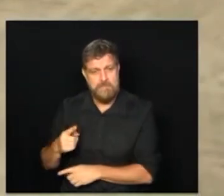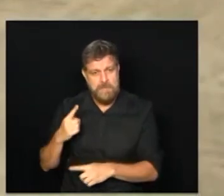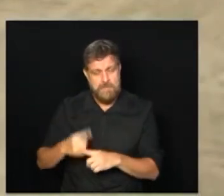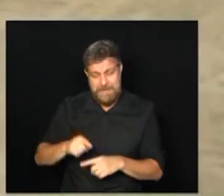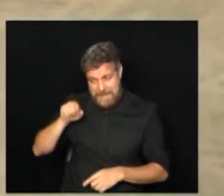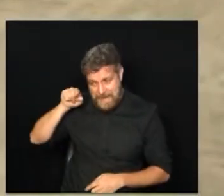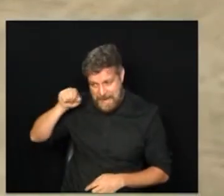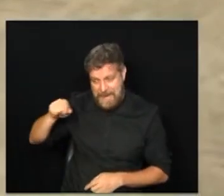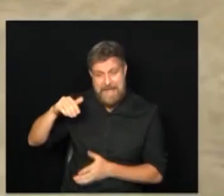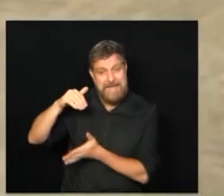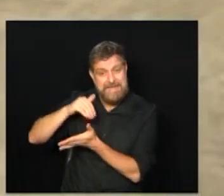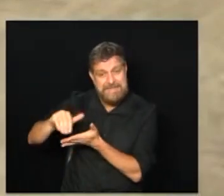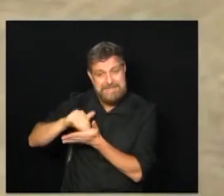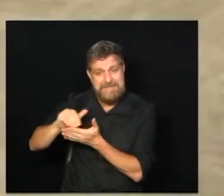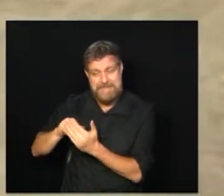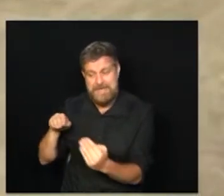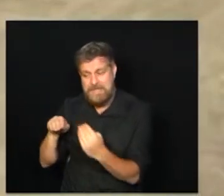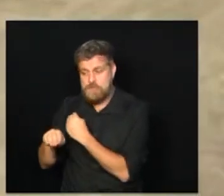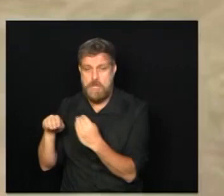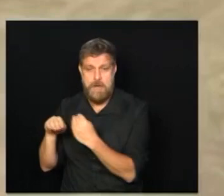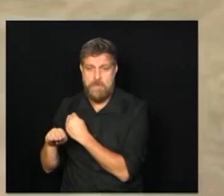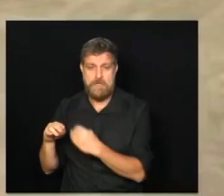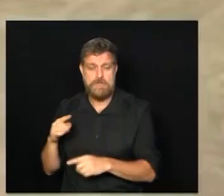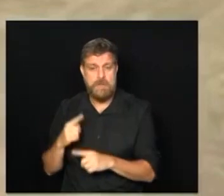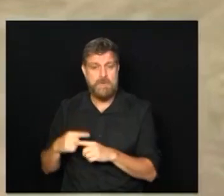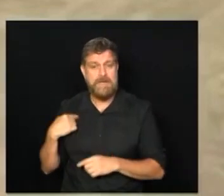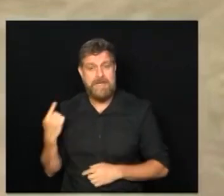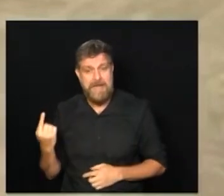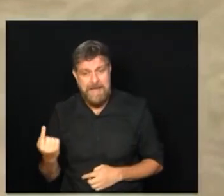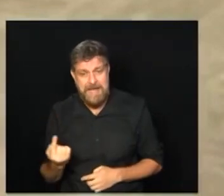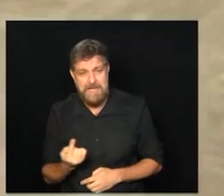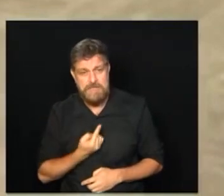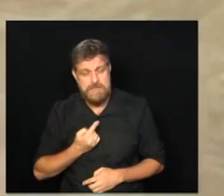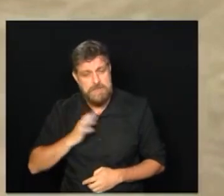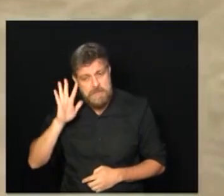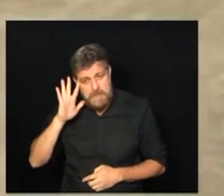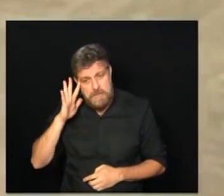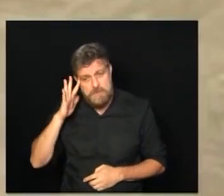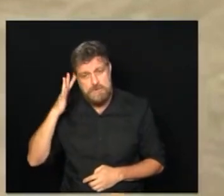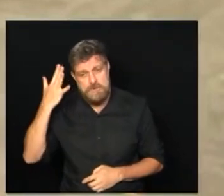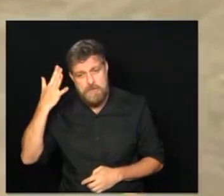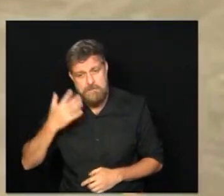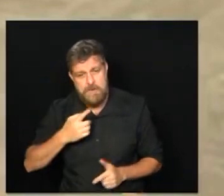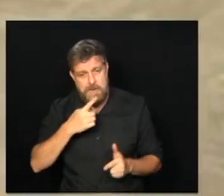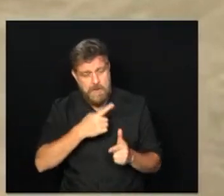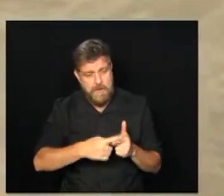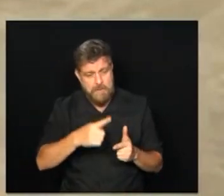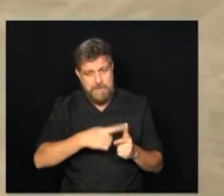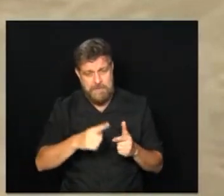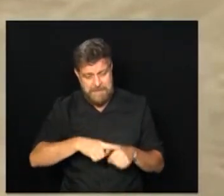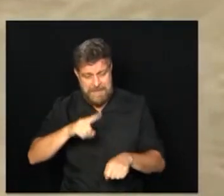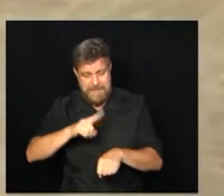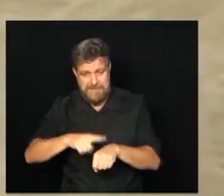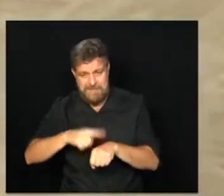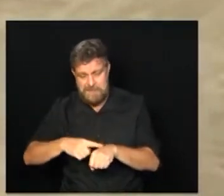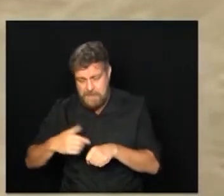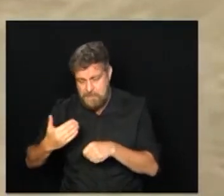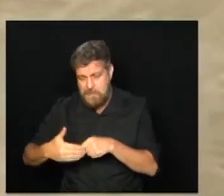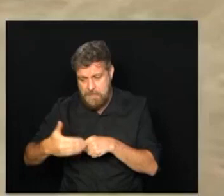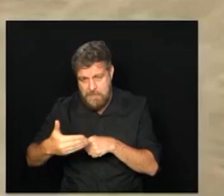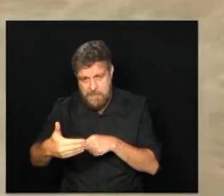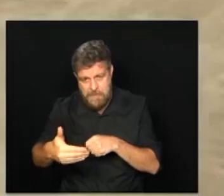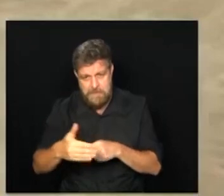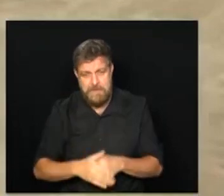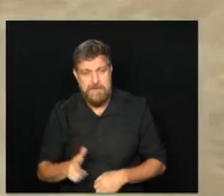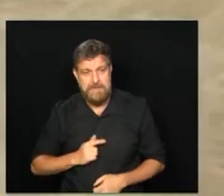seja feita na Secretaria de Transporte. Porque daí nós resolvemos o problema cronológico da